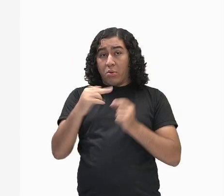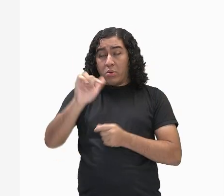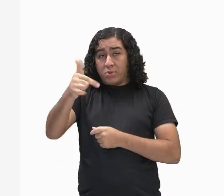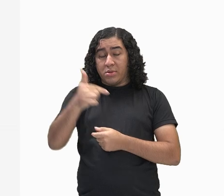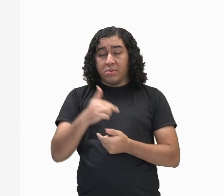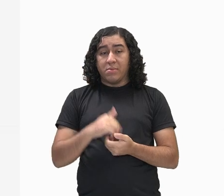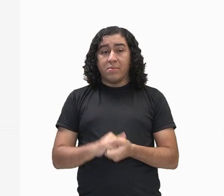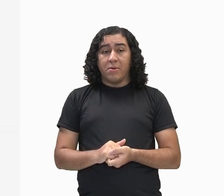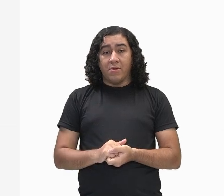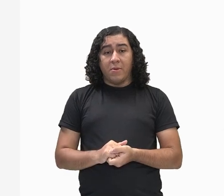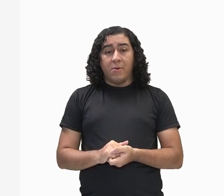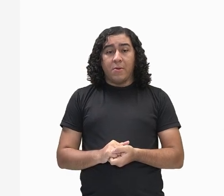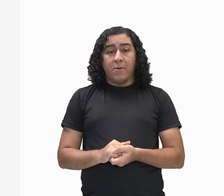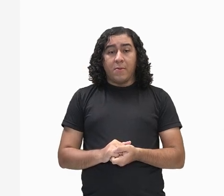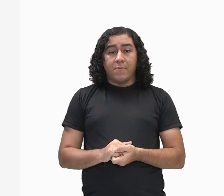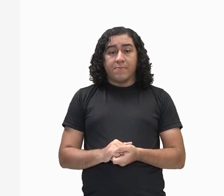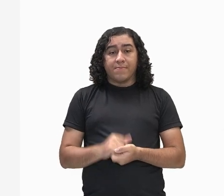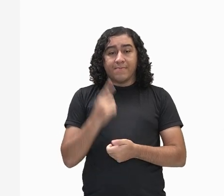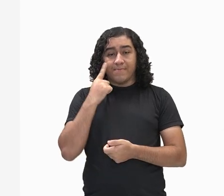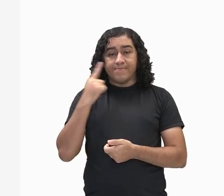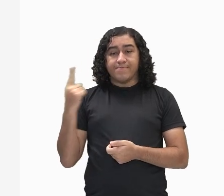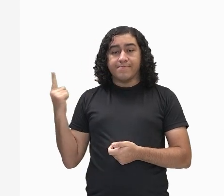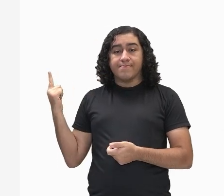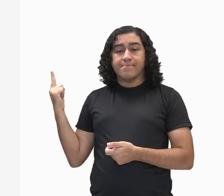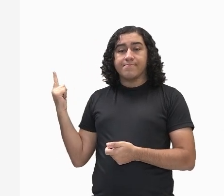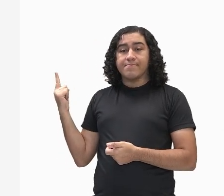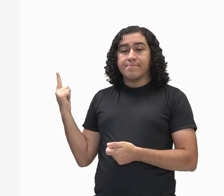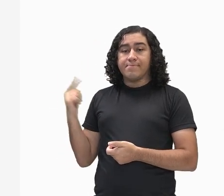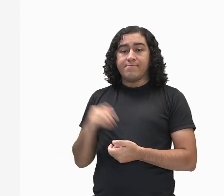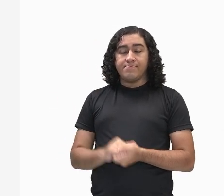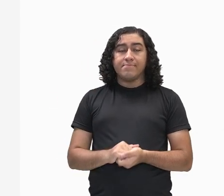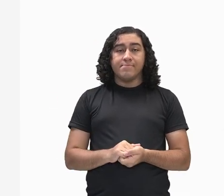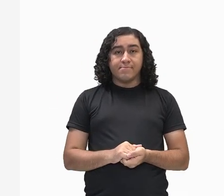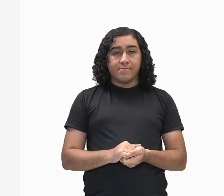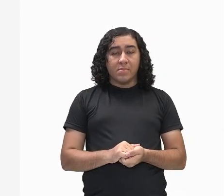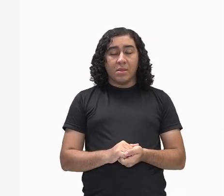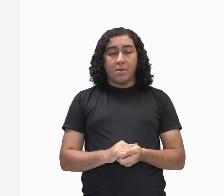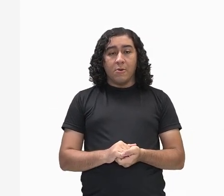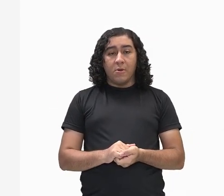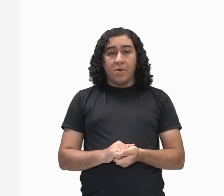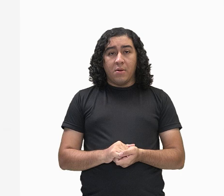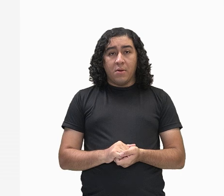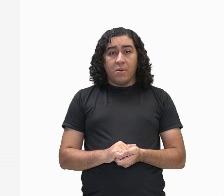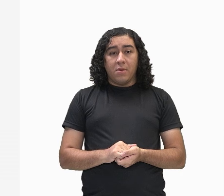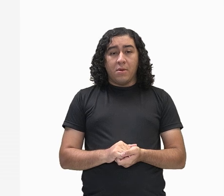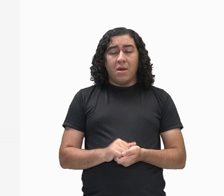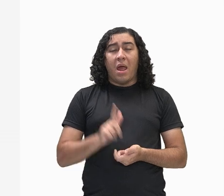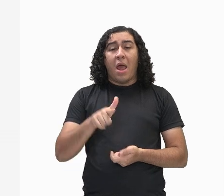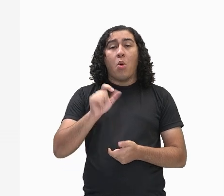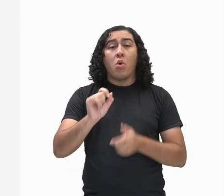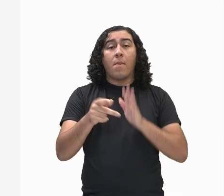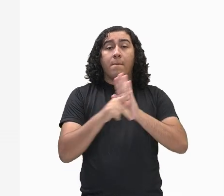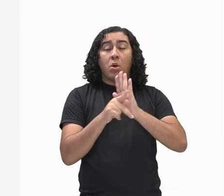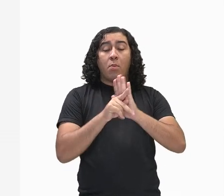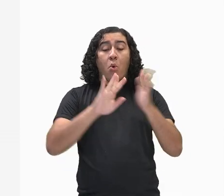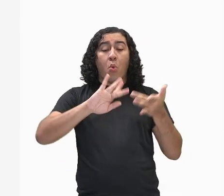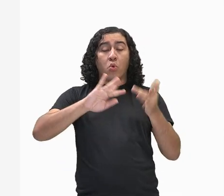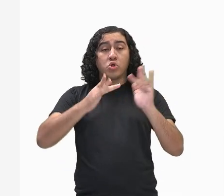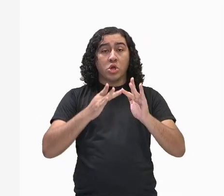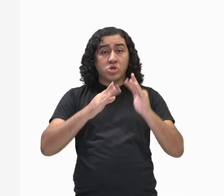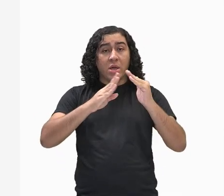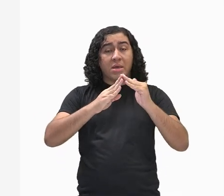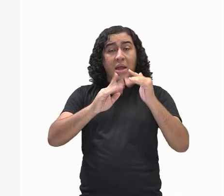o centro de tudo. Então, Deus está no centro de tudo. Então, era aquela visão muito da igreja, muito